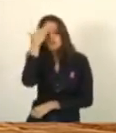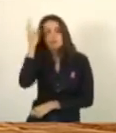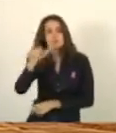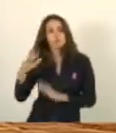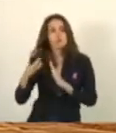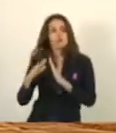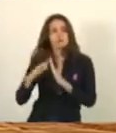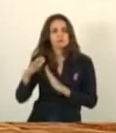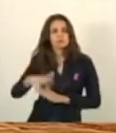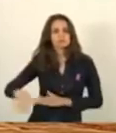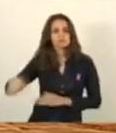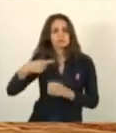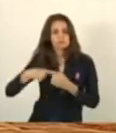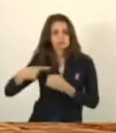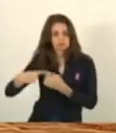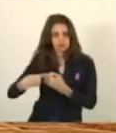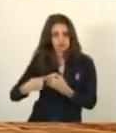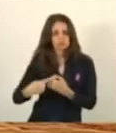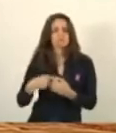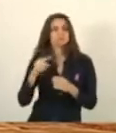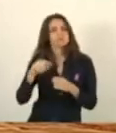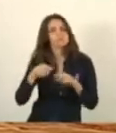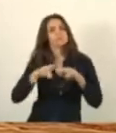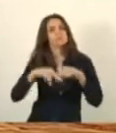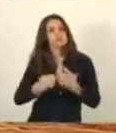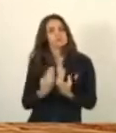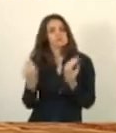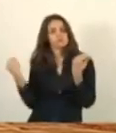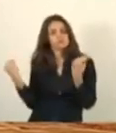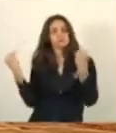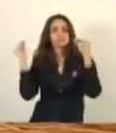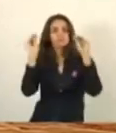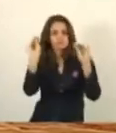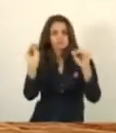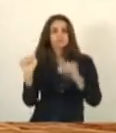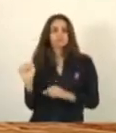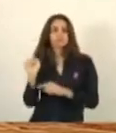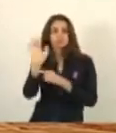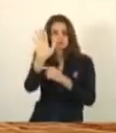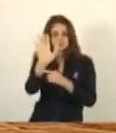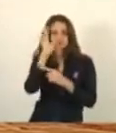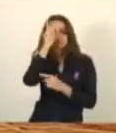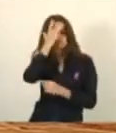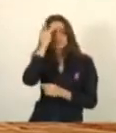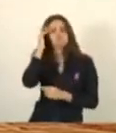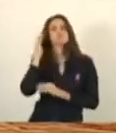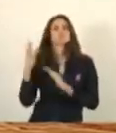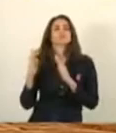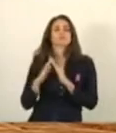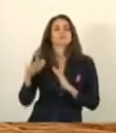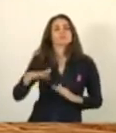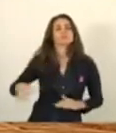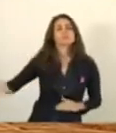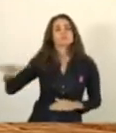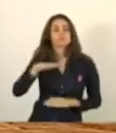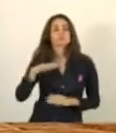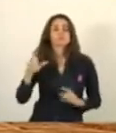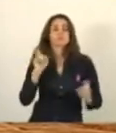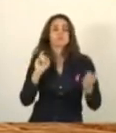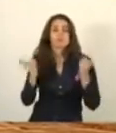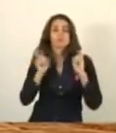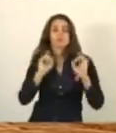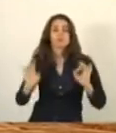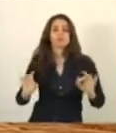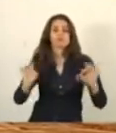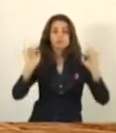Chaves. Então, nada mais justo do que ter a participação dos moradores de Alfredo Chaves nessa